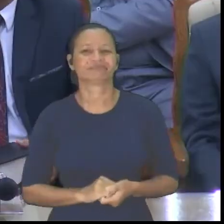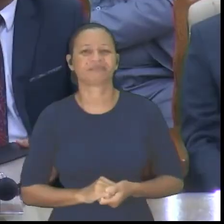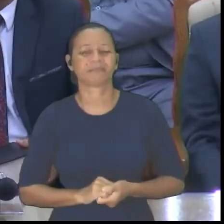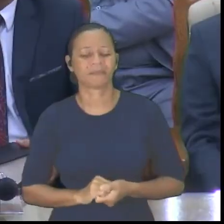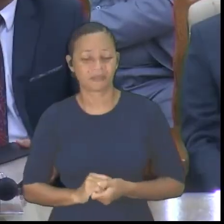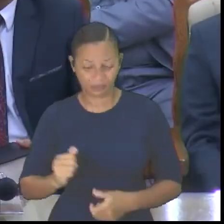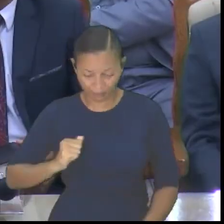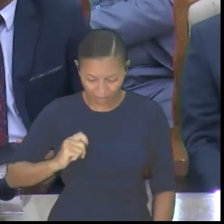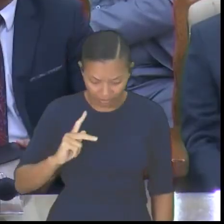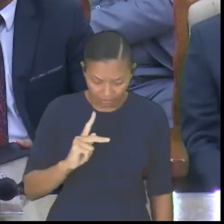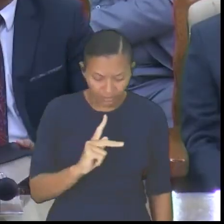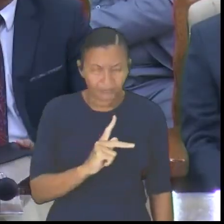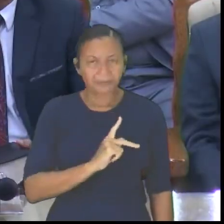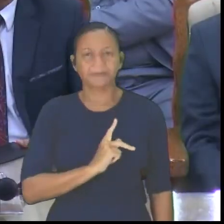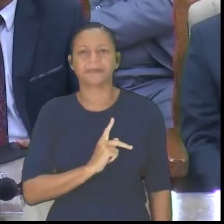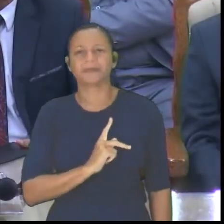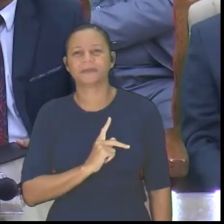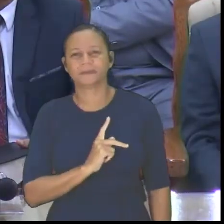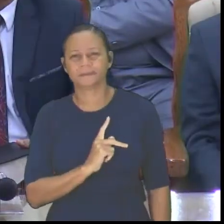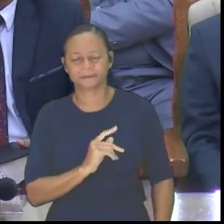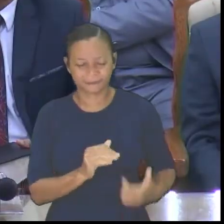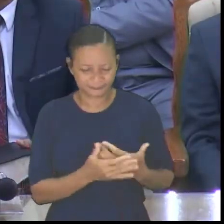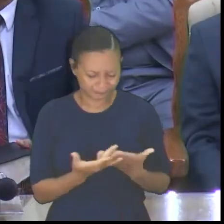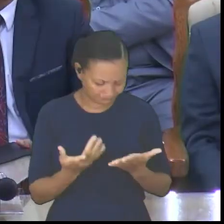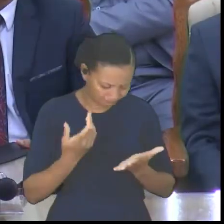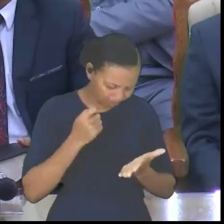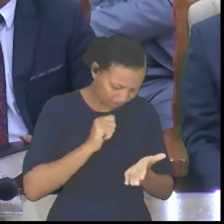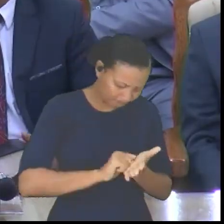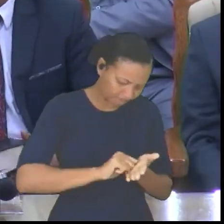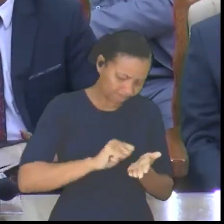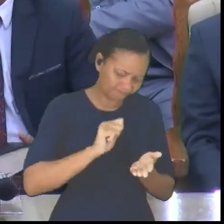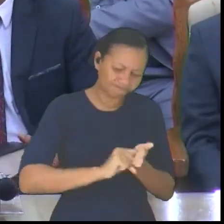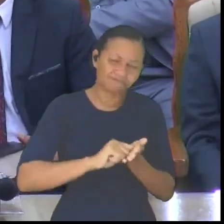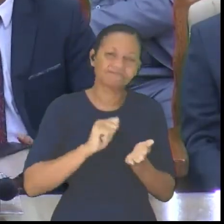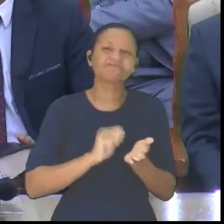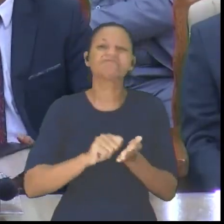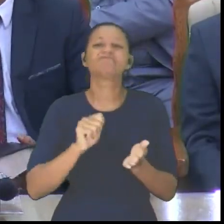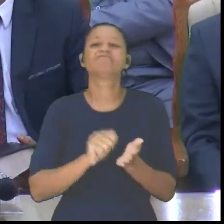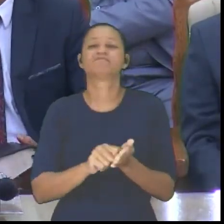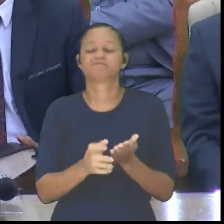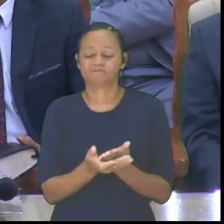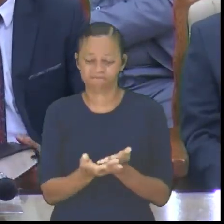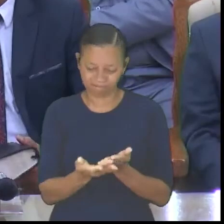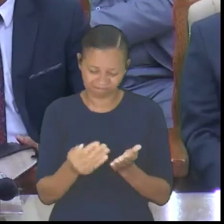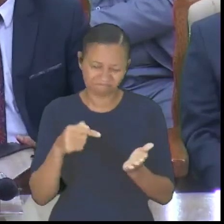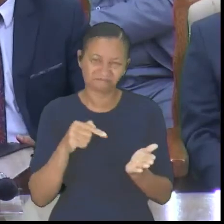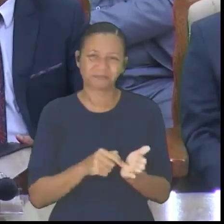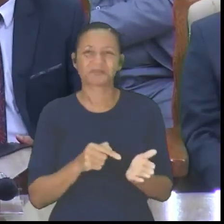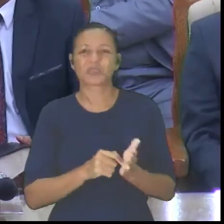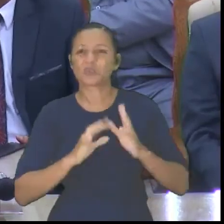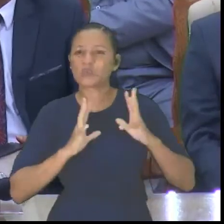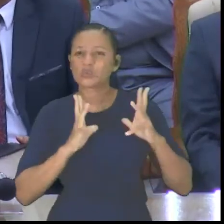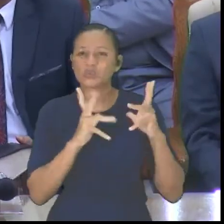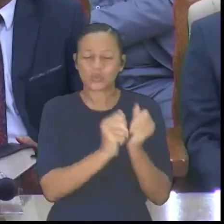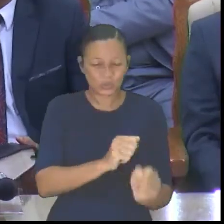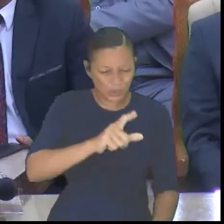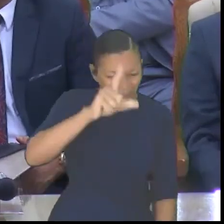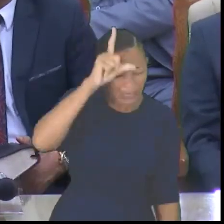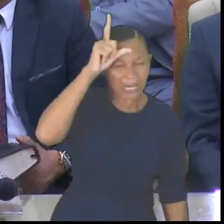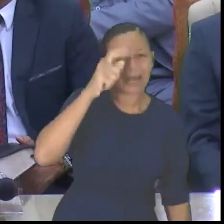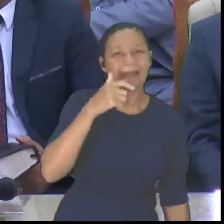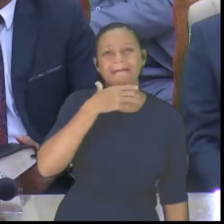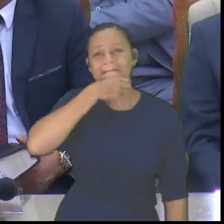O apóstolo Paulo, ele escreveu algo que todo líder, pai, mãe,